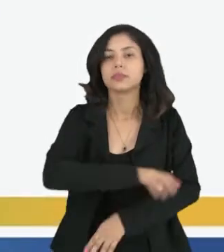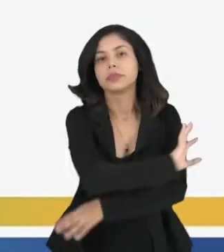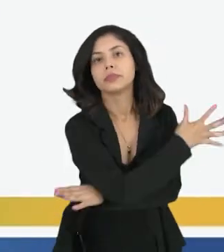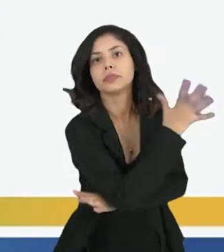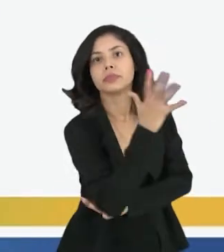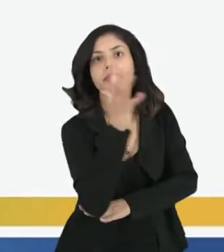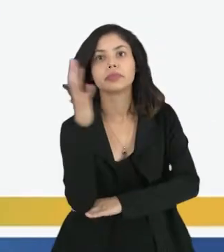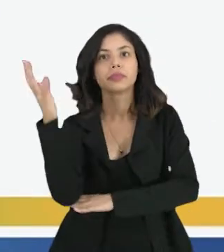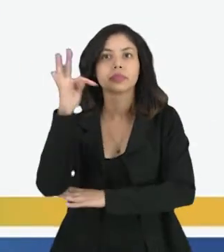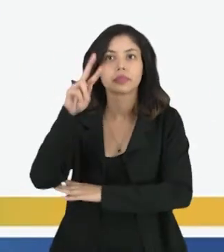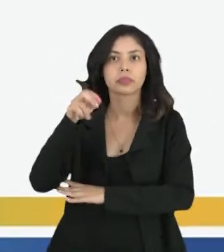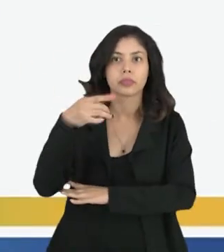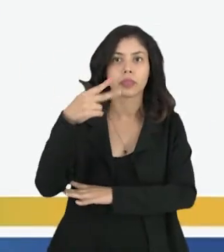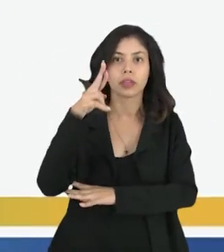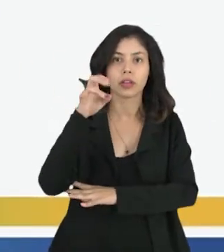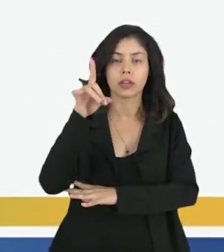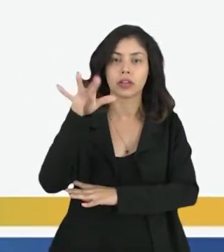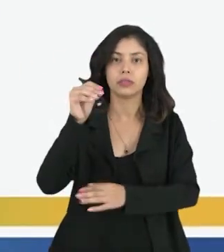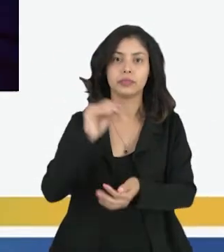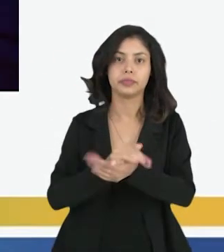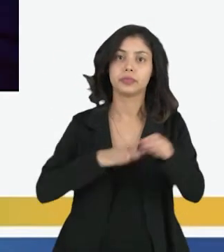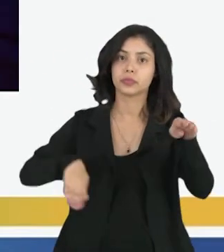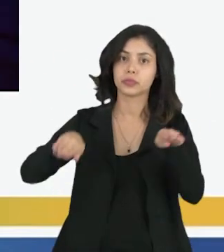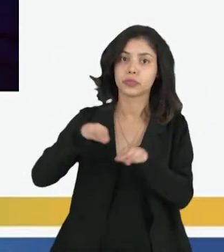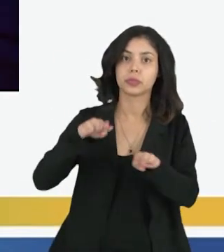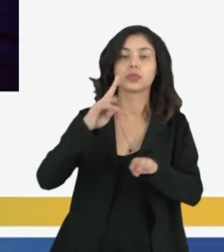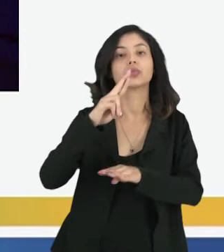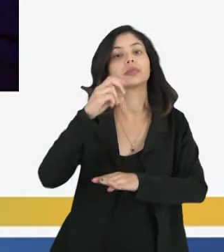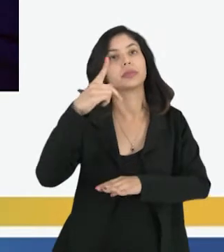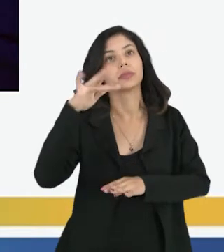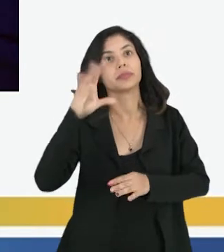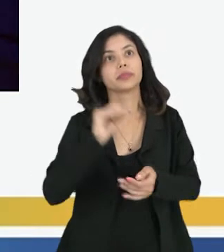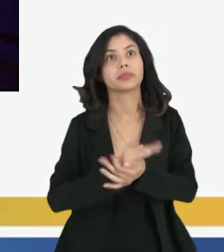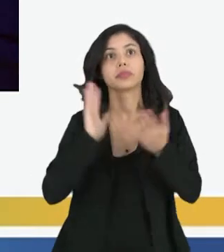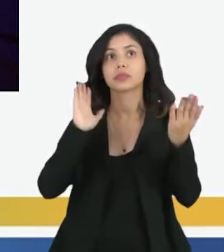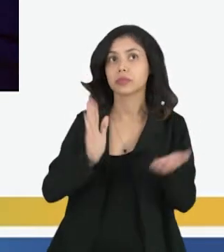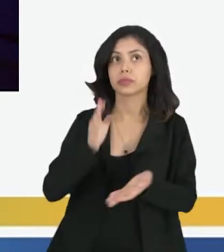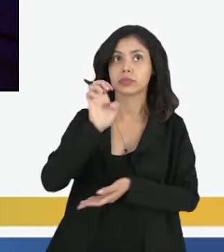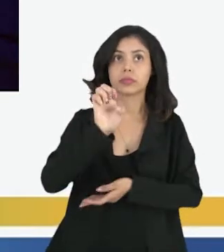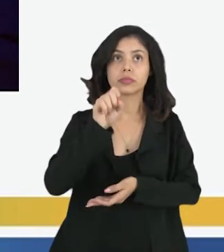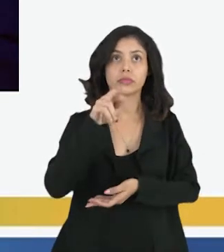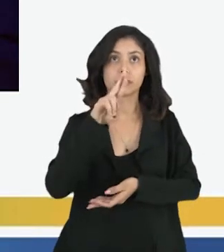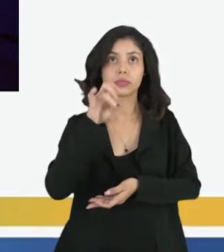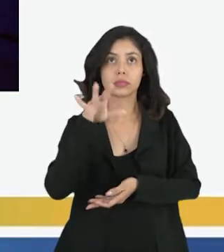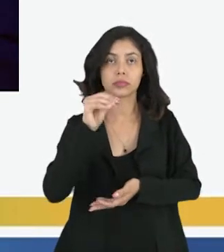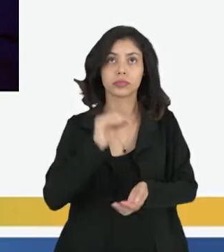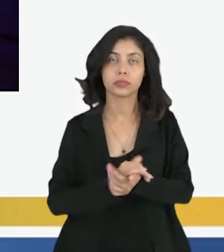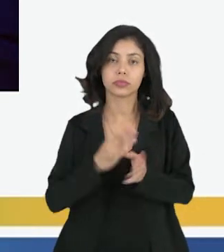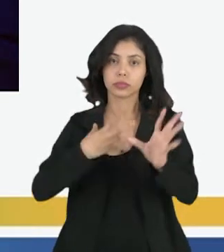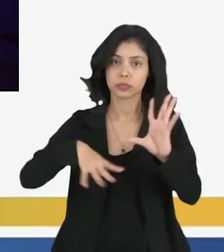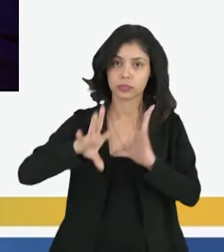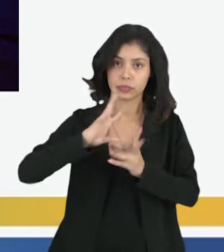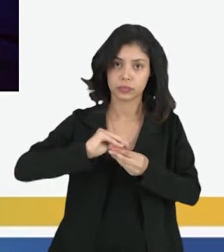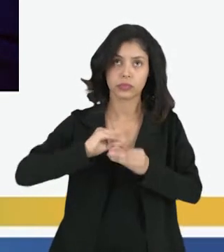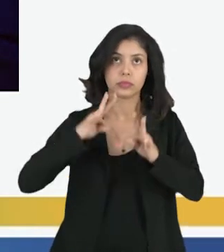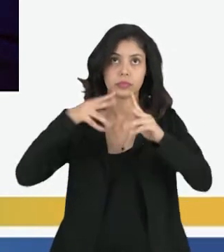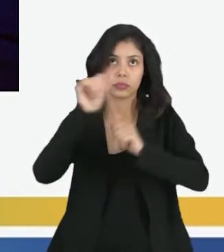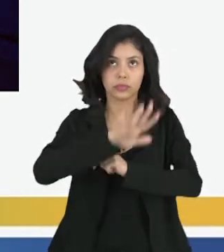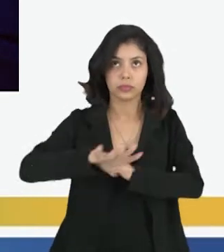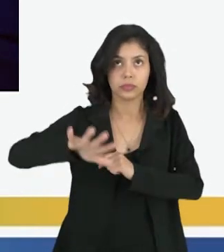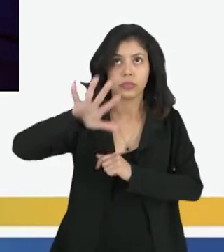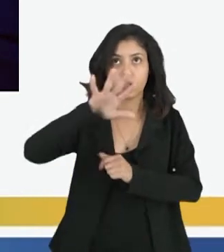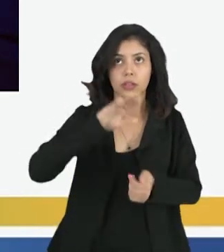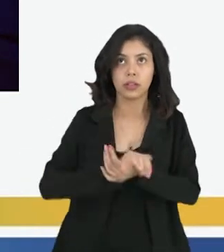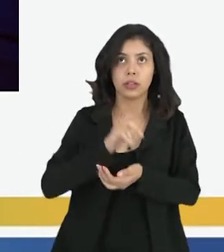floresta temperada e subtropical. Quanto à Europa setentrional, engloba a Península